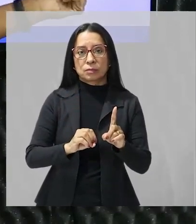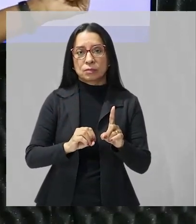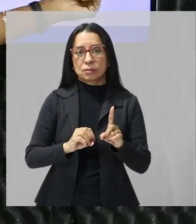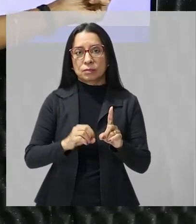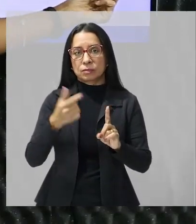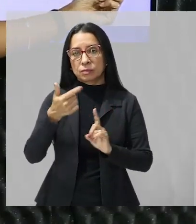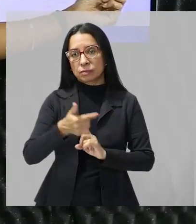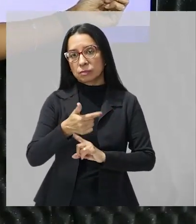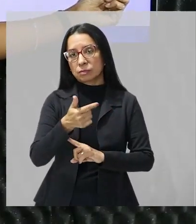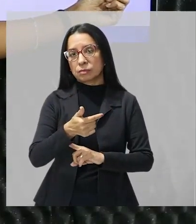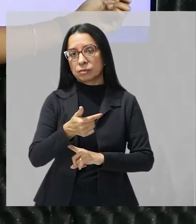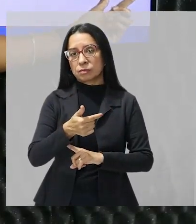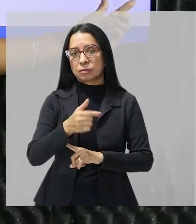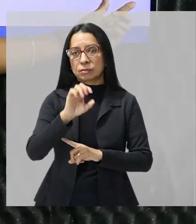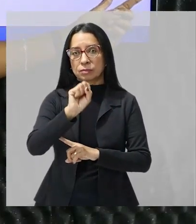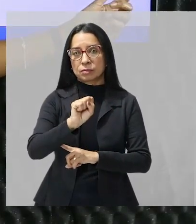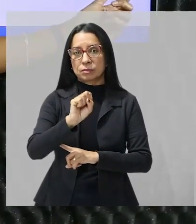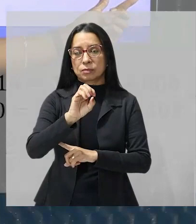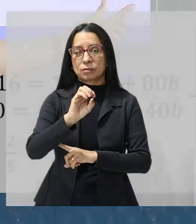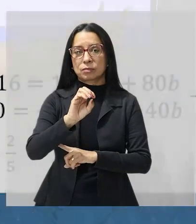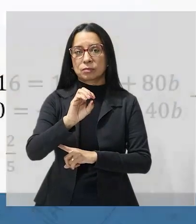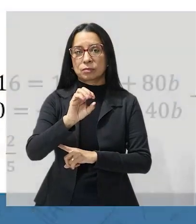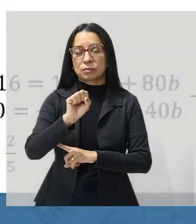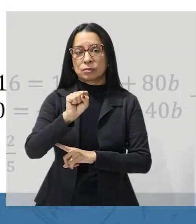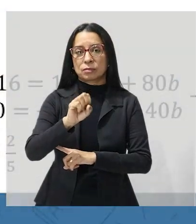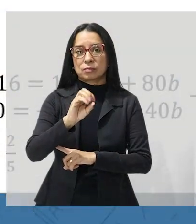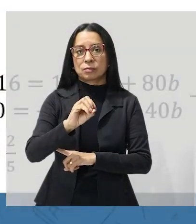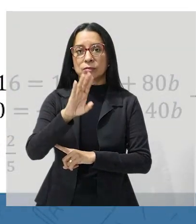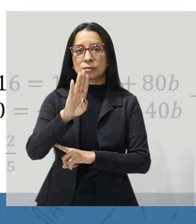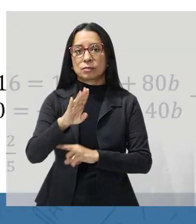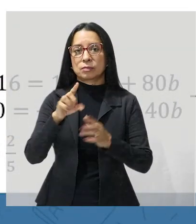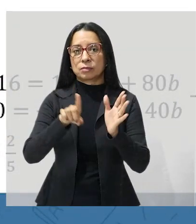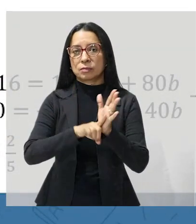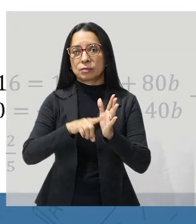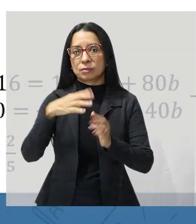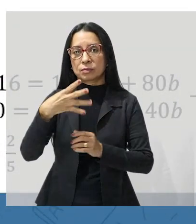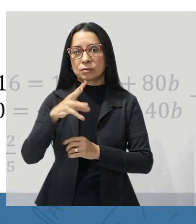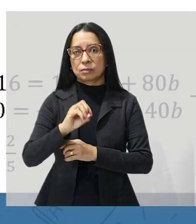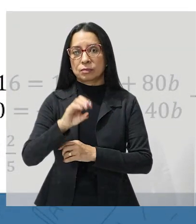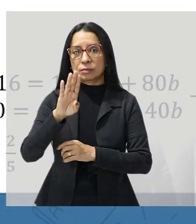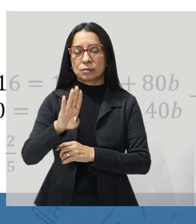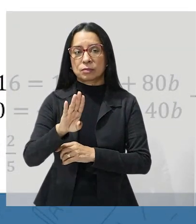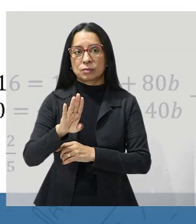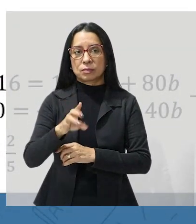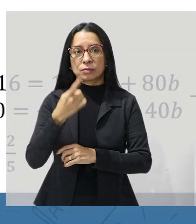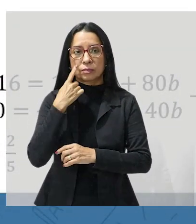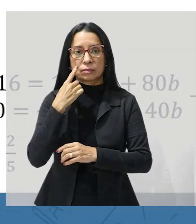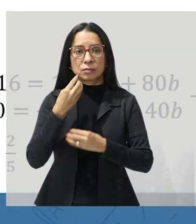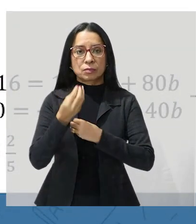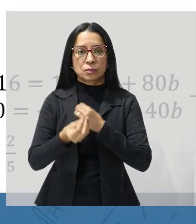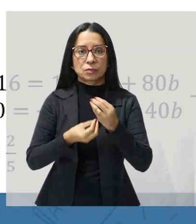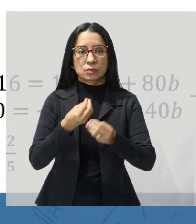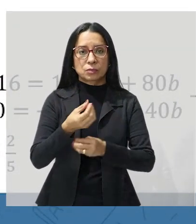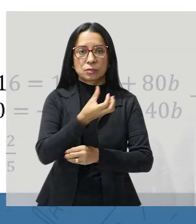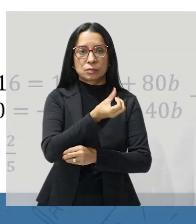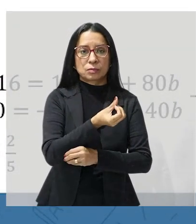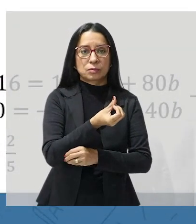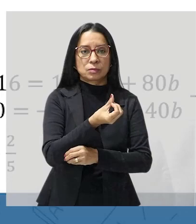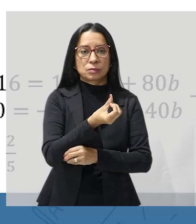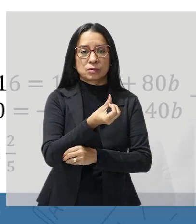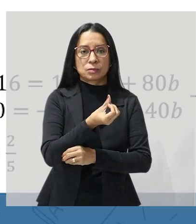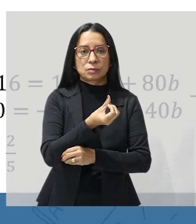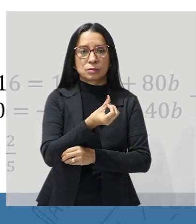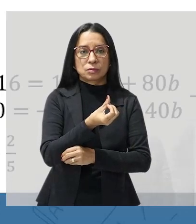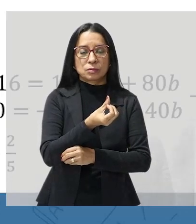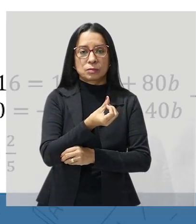e lá no segundo membro, 80b, desculpa, menos 40b, tá? E olha como ficou,